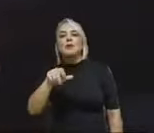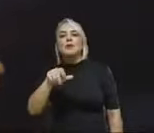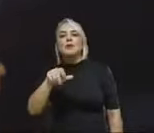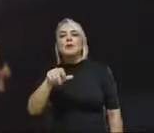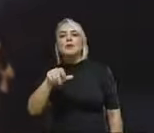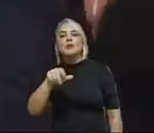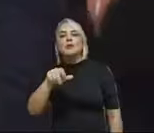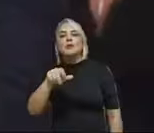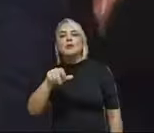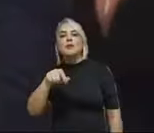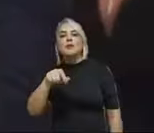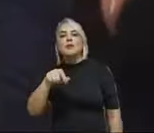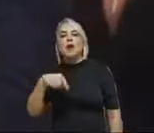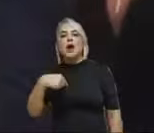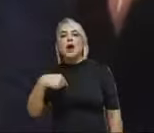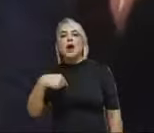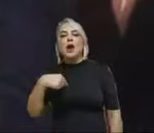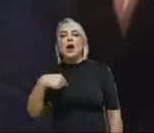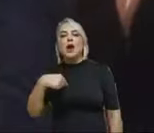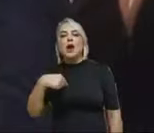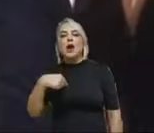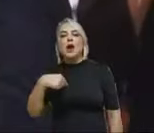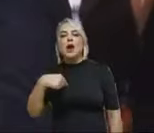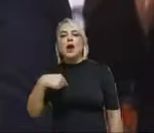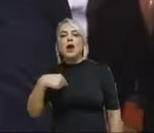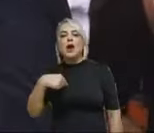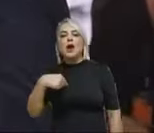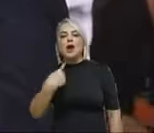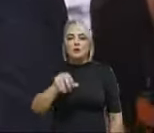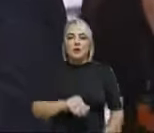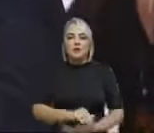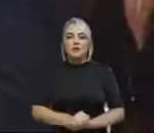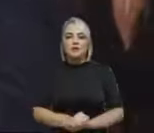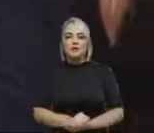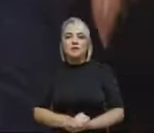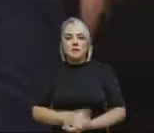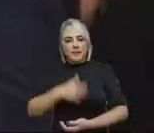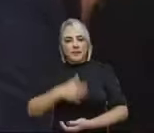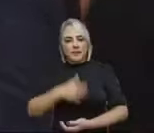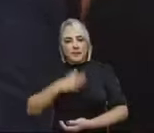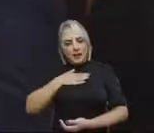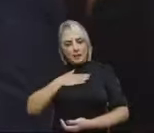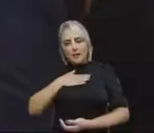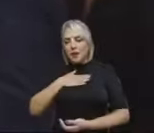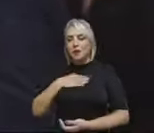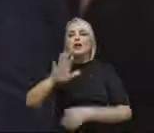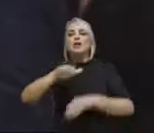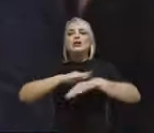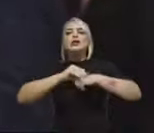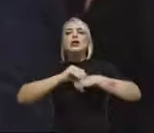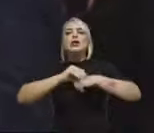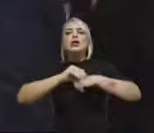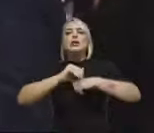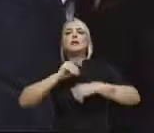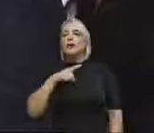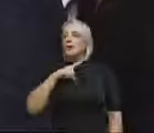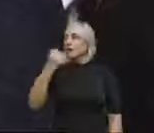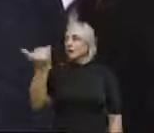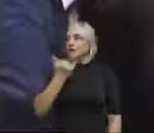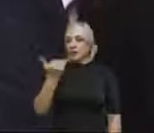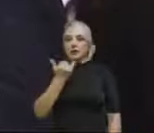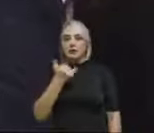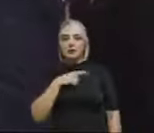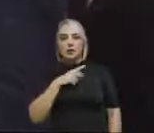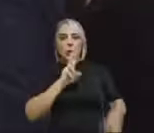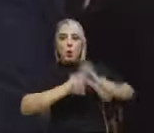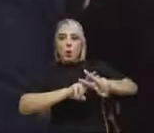seu e é meu. Chamei o Fernando Moraes. Eu tenho essa informação assim e com elementos rigorosamente